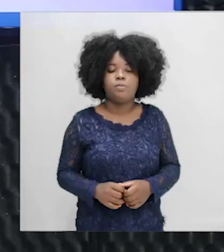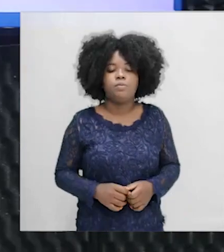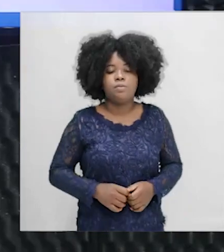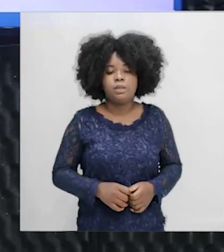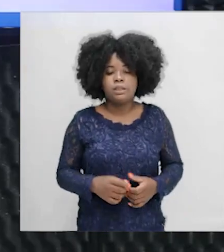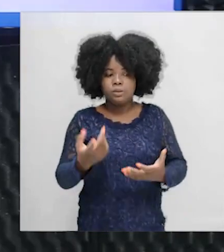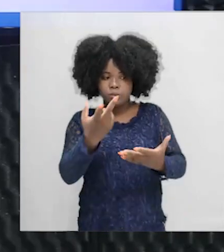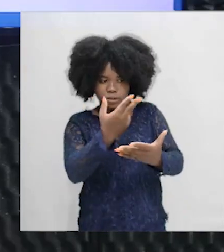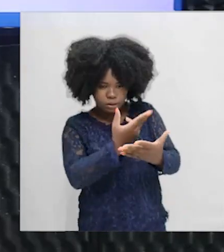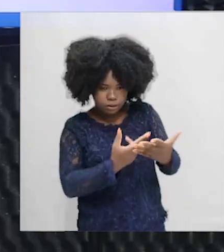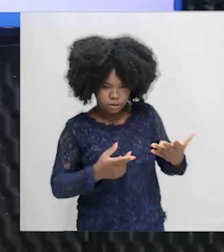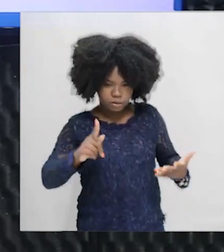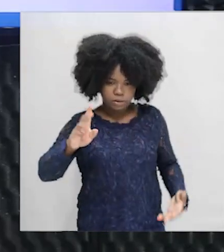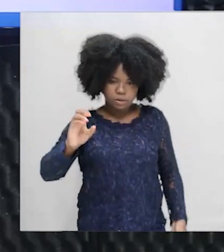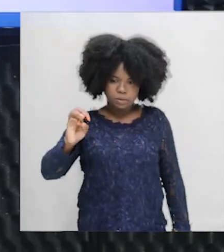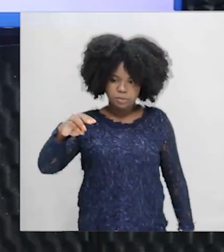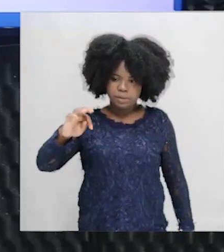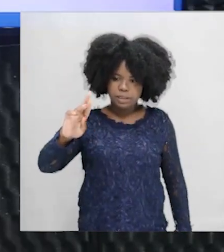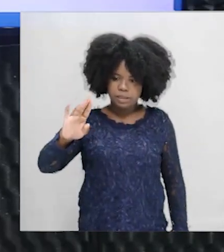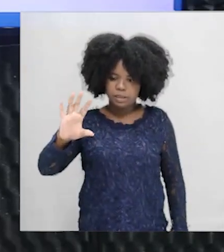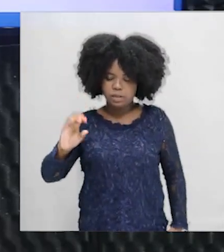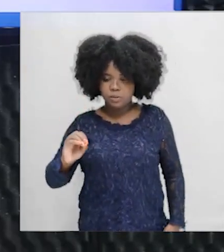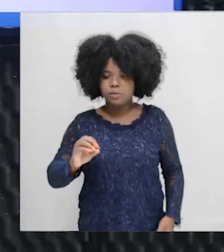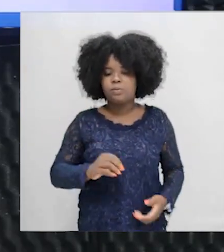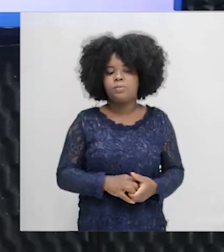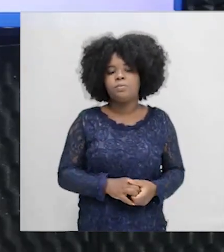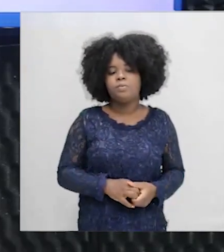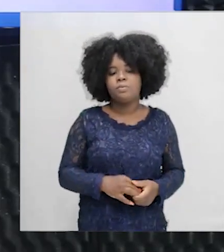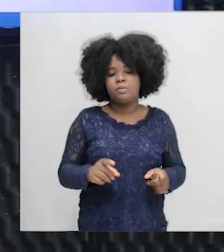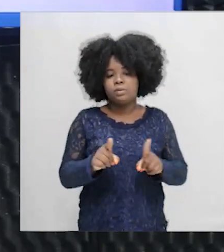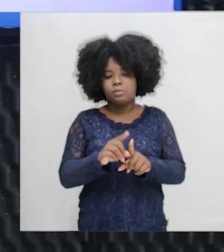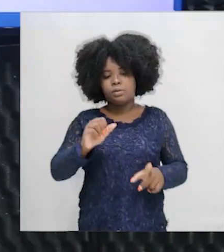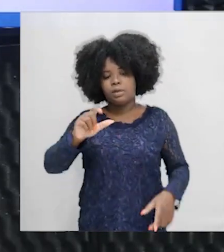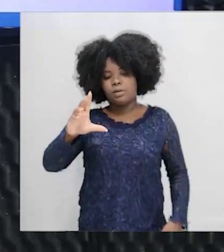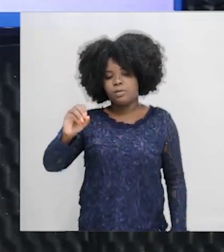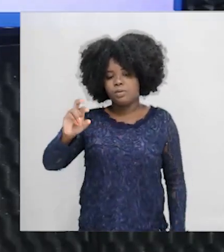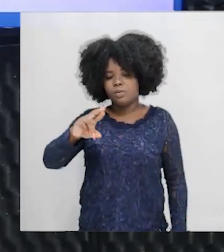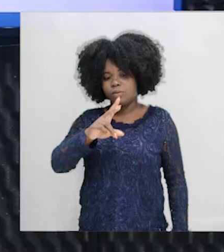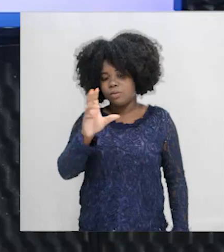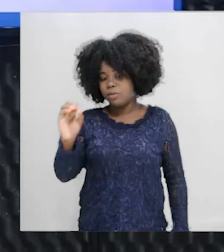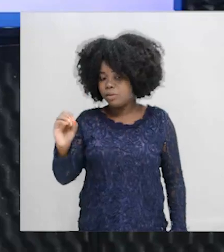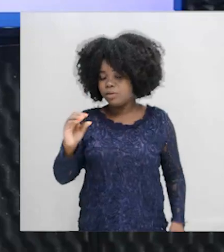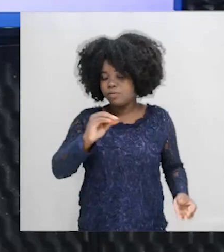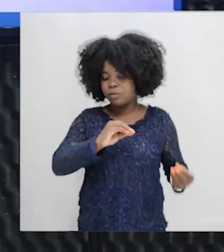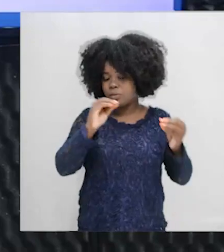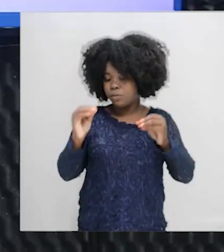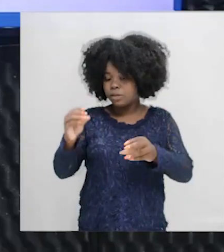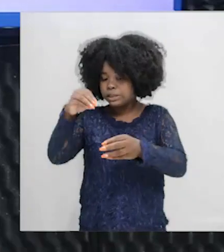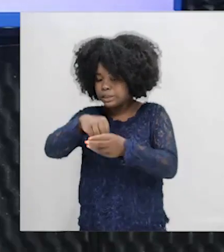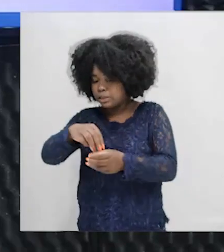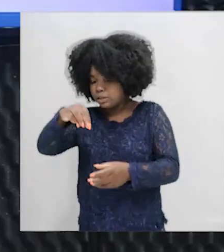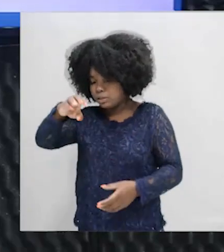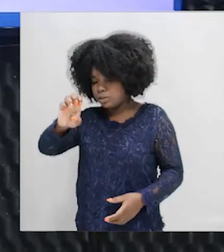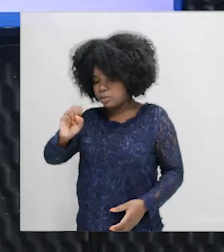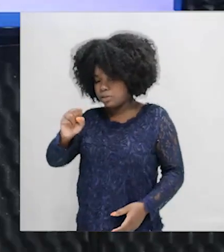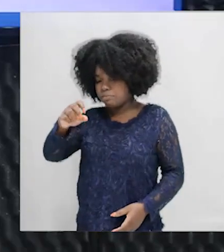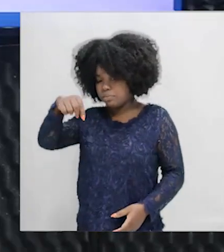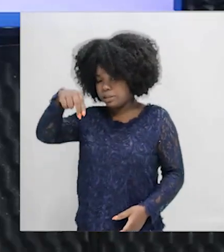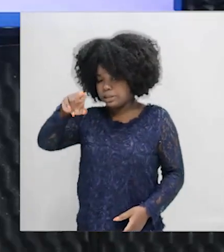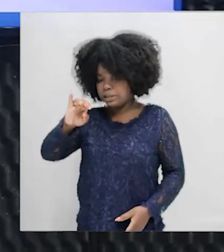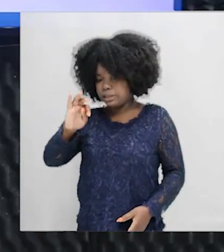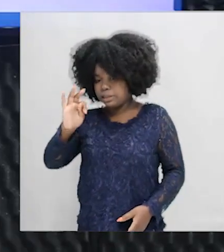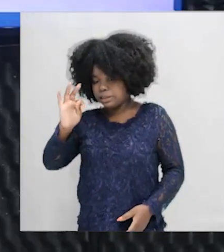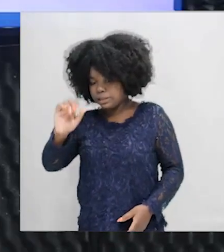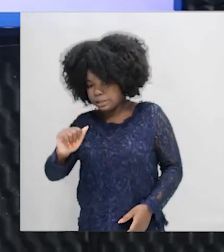formas geométricas, a caligrafia árabe e os trechos do Alcorão vão sendo inseridos dentro das mesquitas, em paredes,